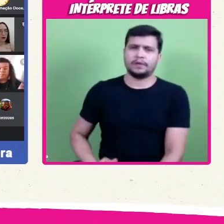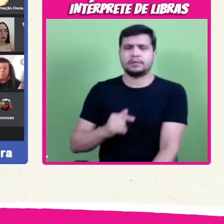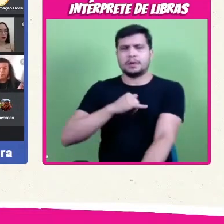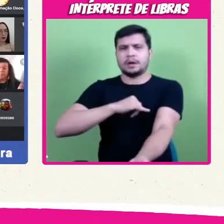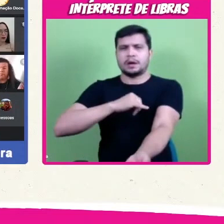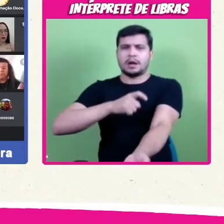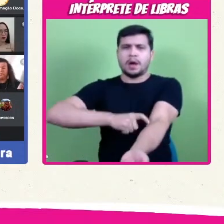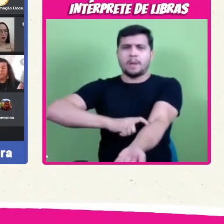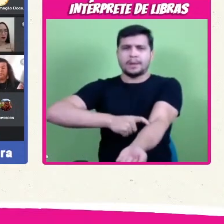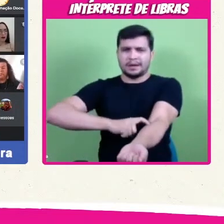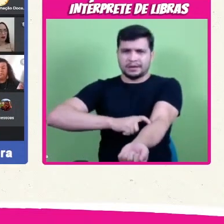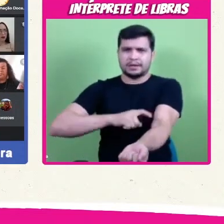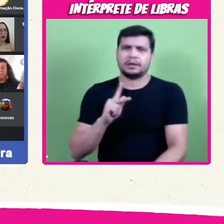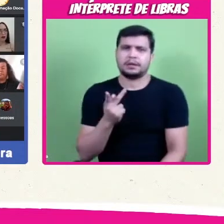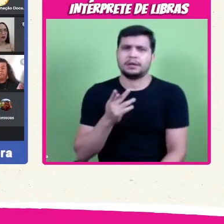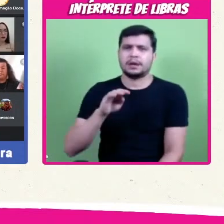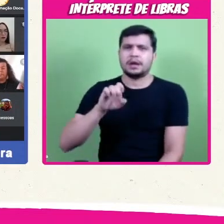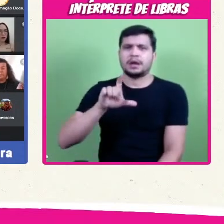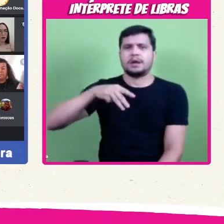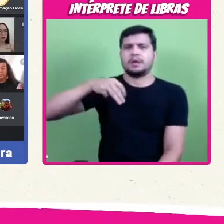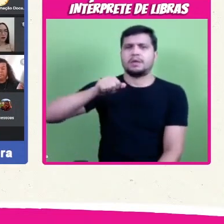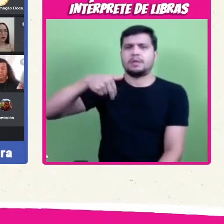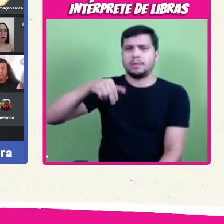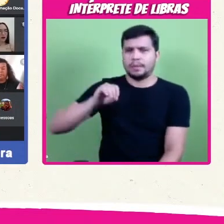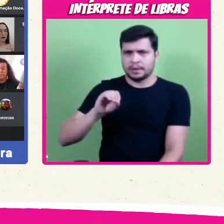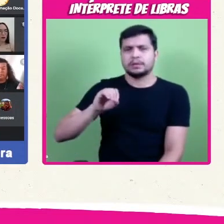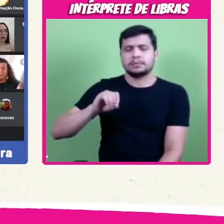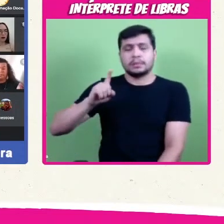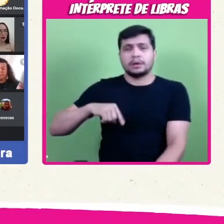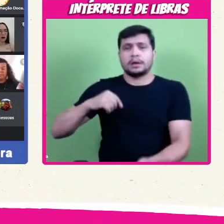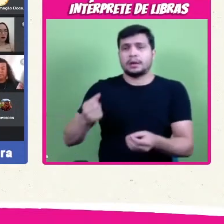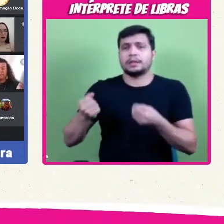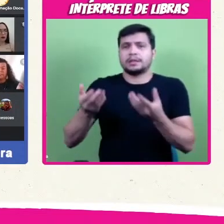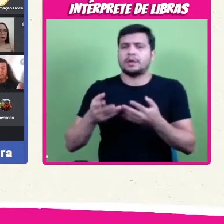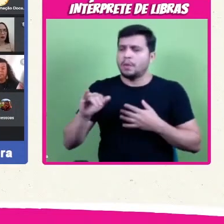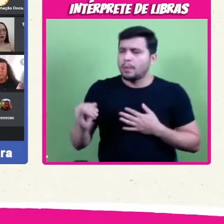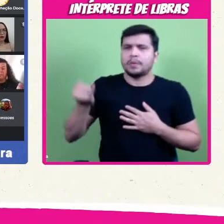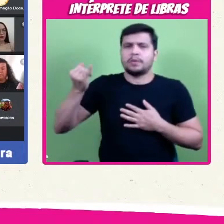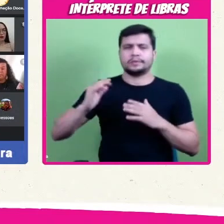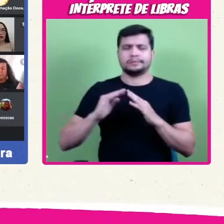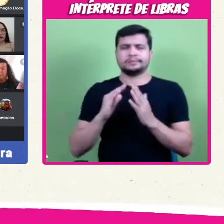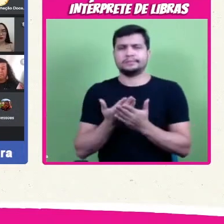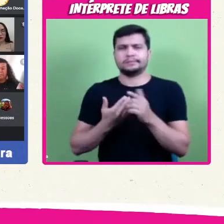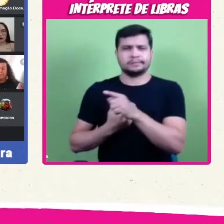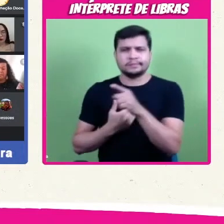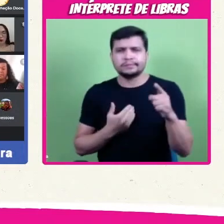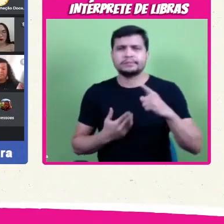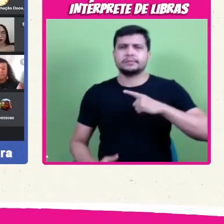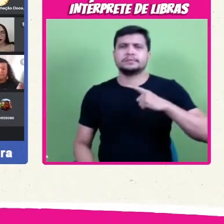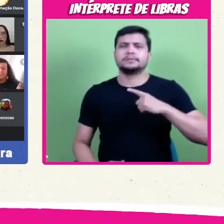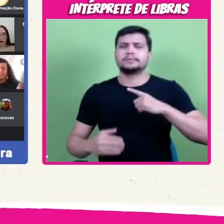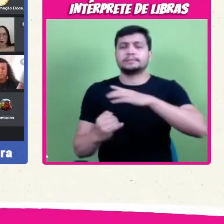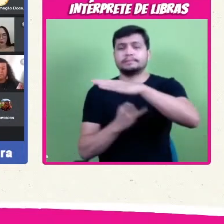serão oportunidades de garantir que a escola seja um locus